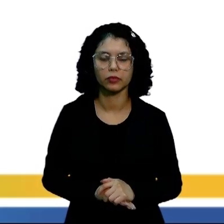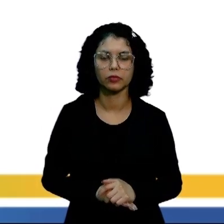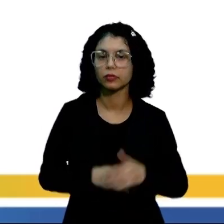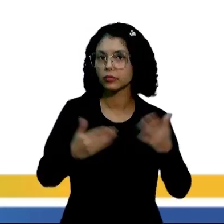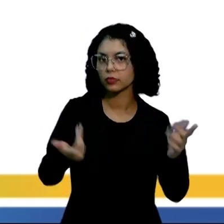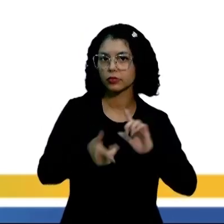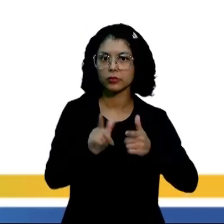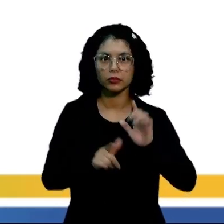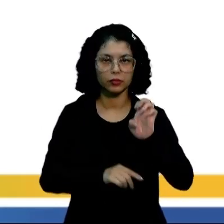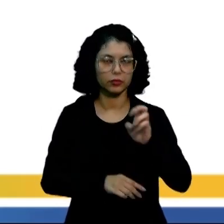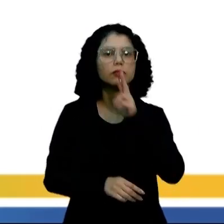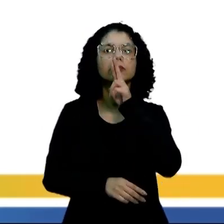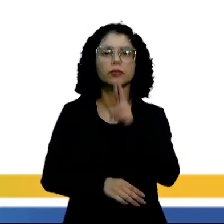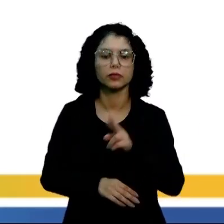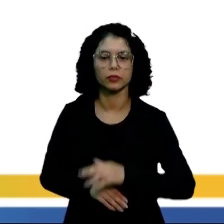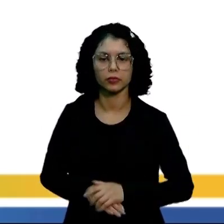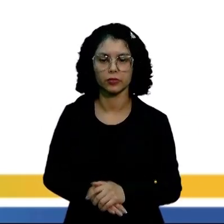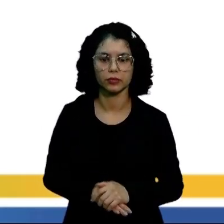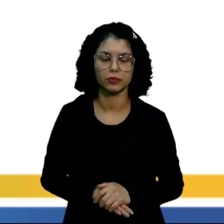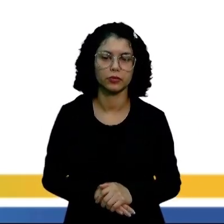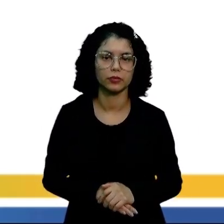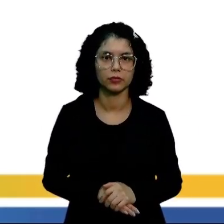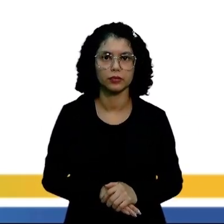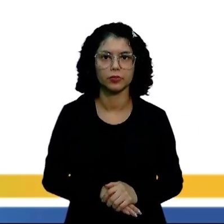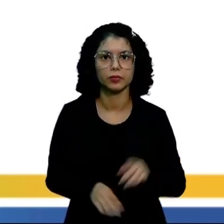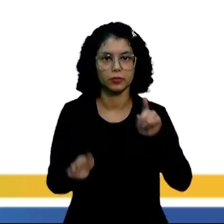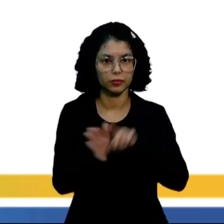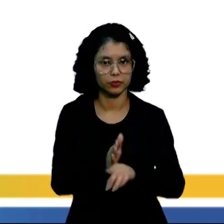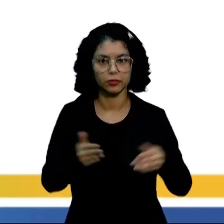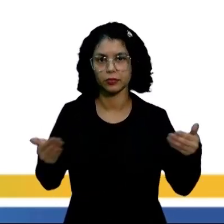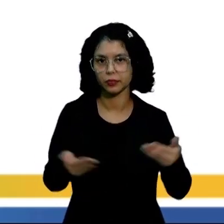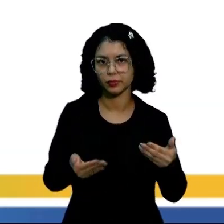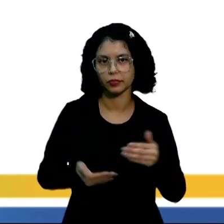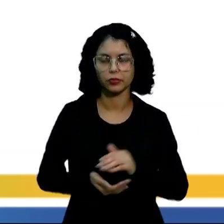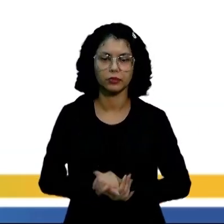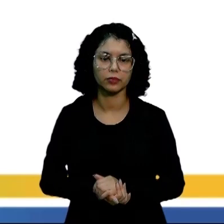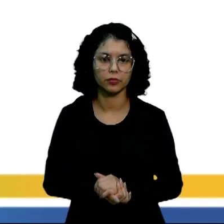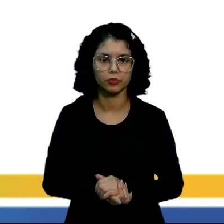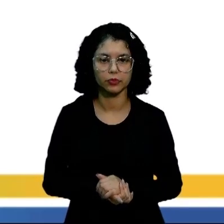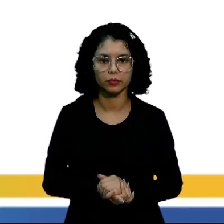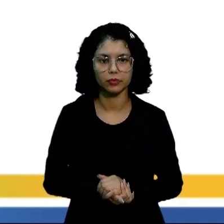Então, letra E é a nossa resposta dessa questão número 2.